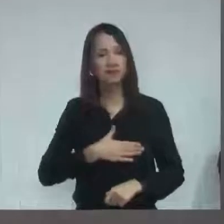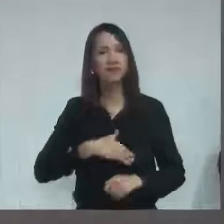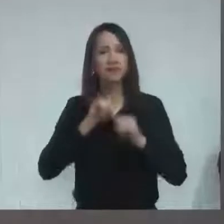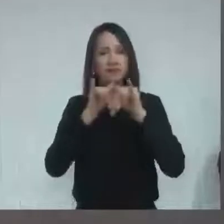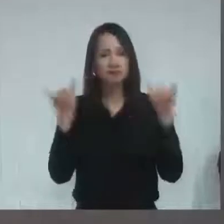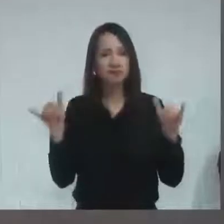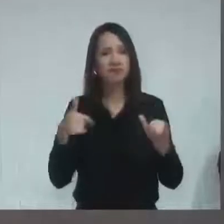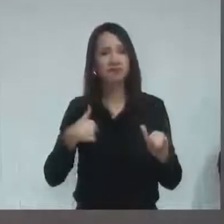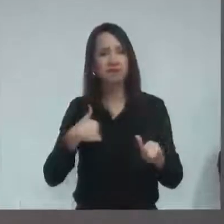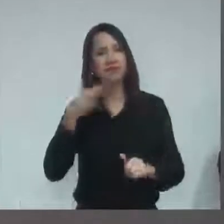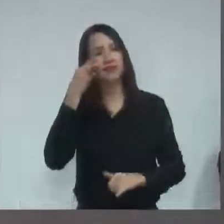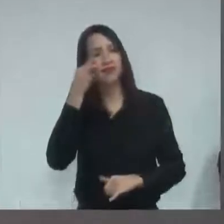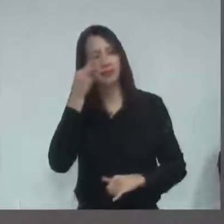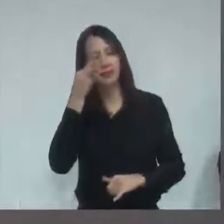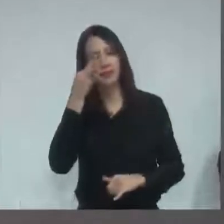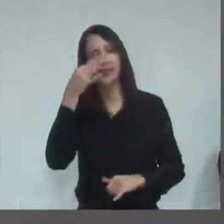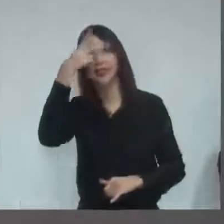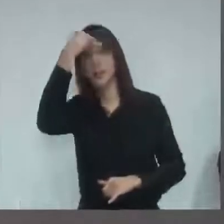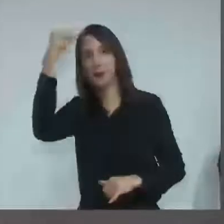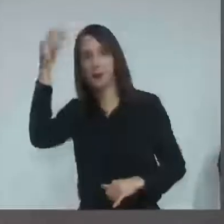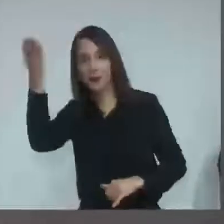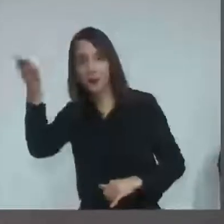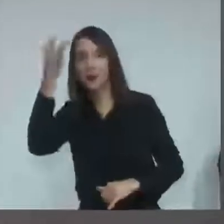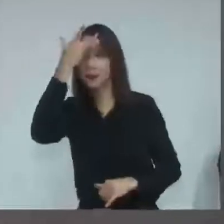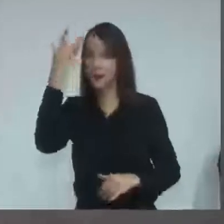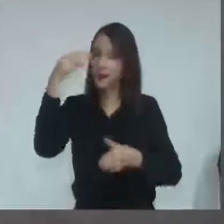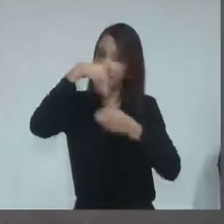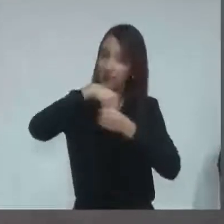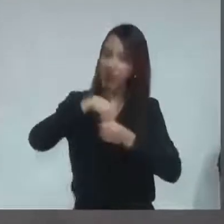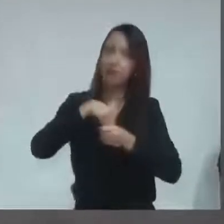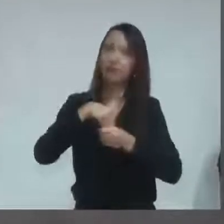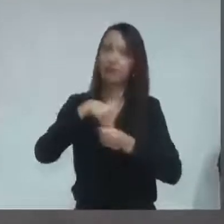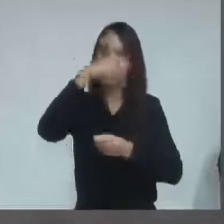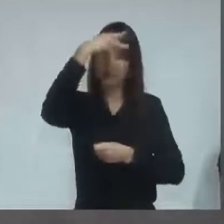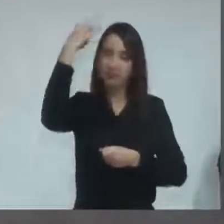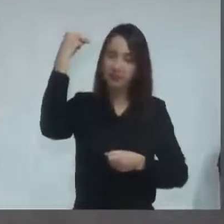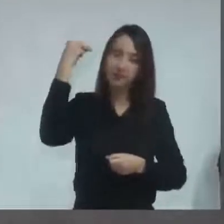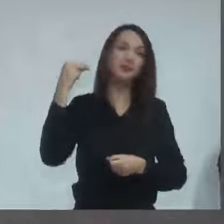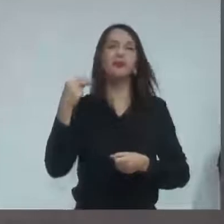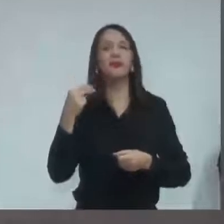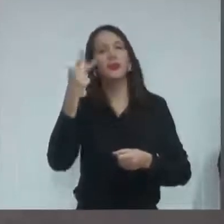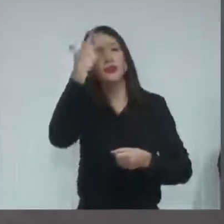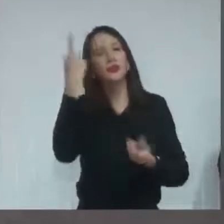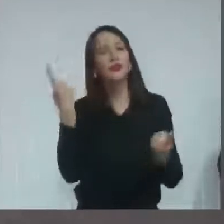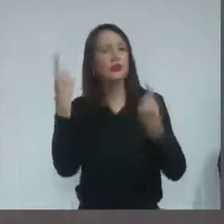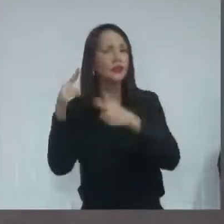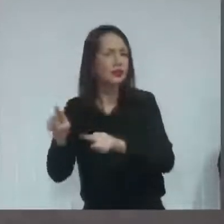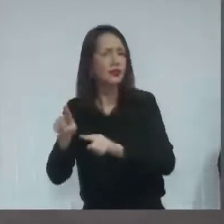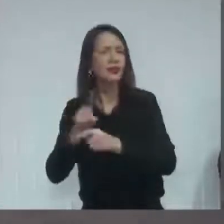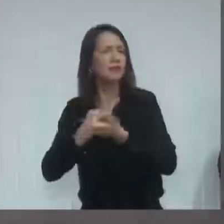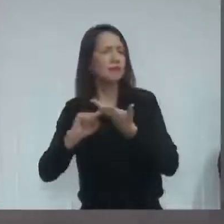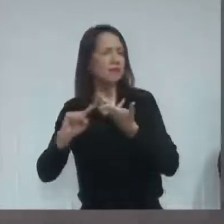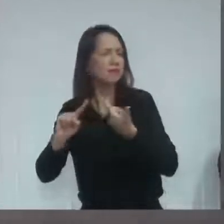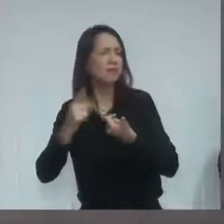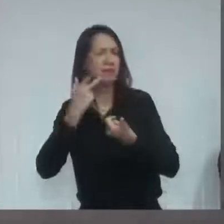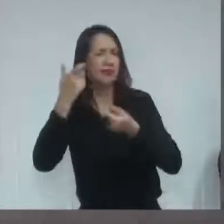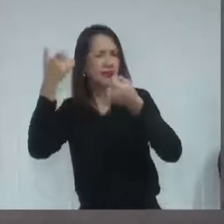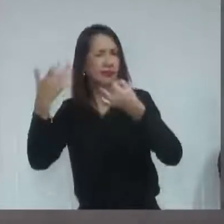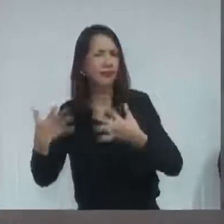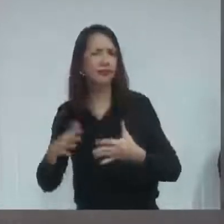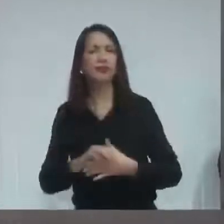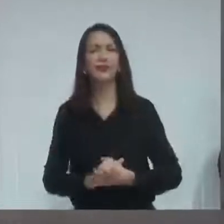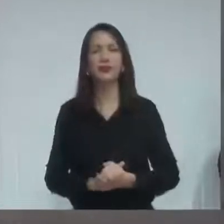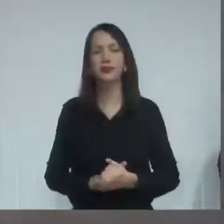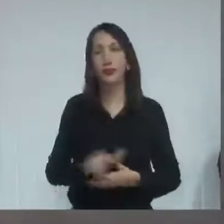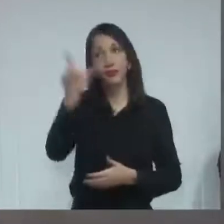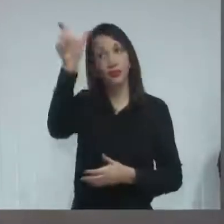isso pessoalmente para o prefeito, falei para pessoas do governo, falei para pessoas da oposição. Eu acho que o prefeito, ele, enfim, é